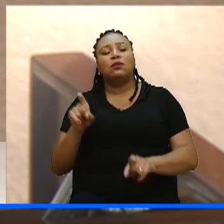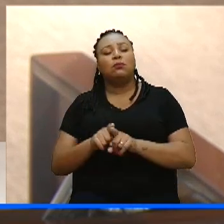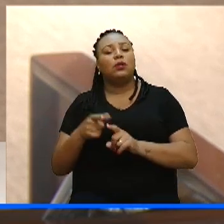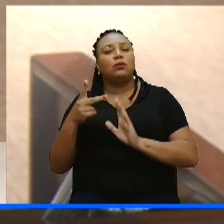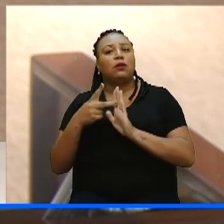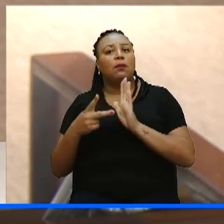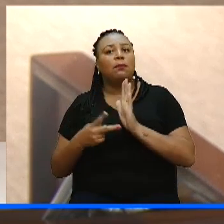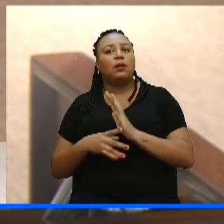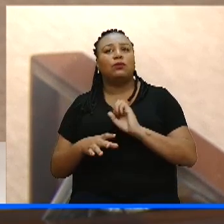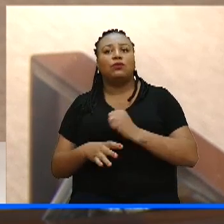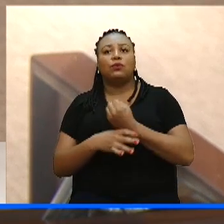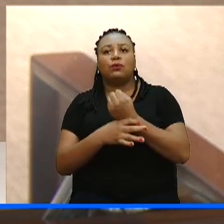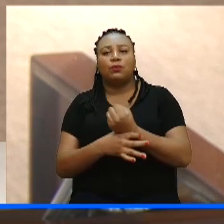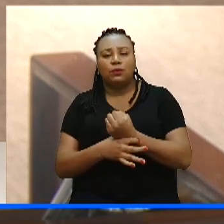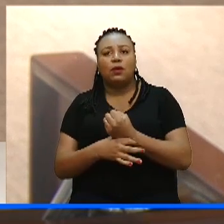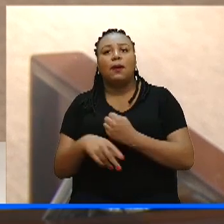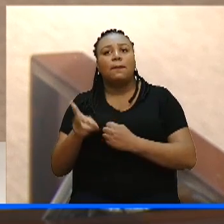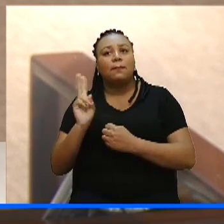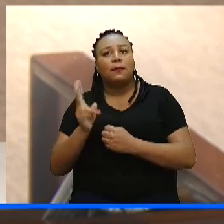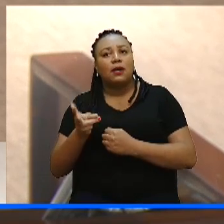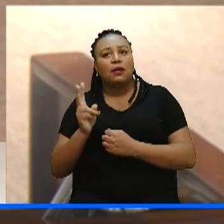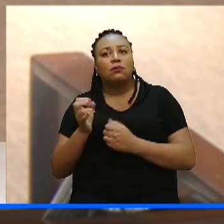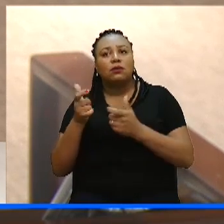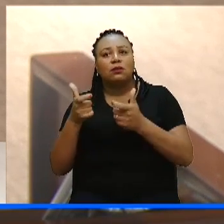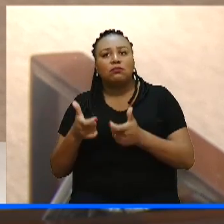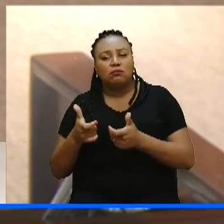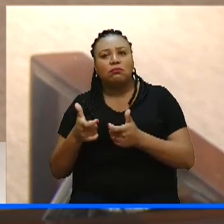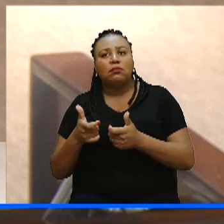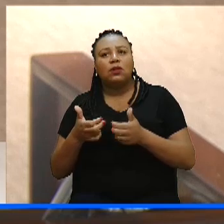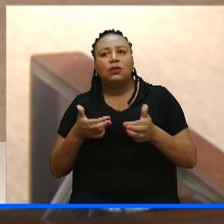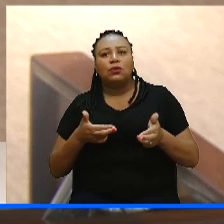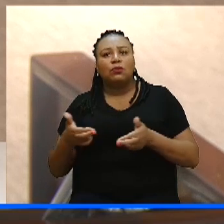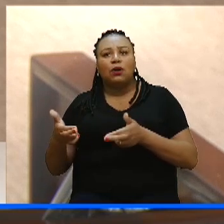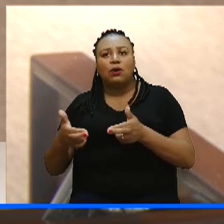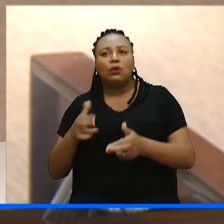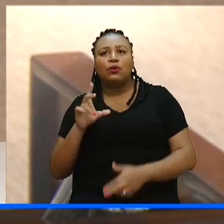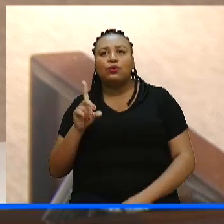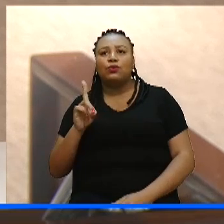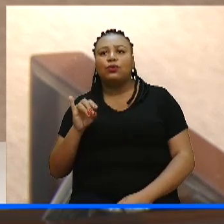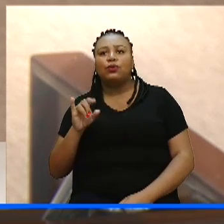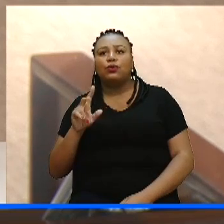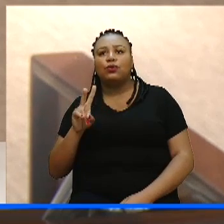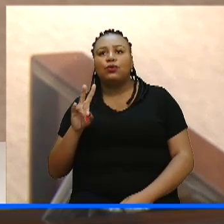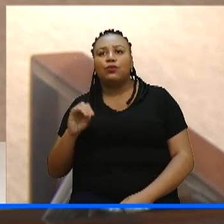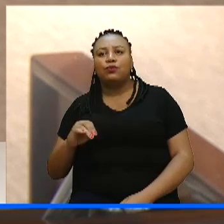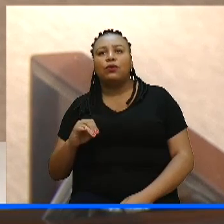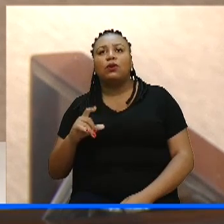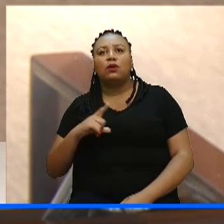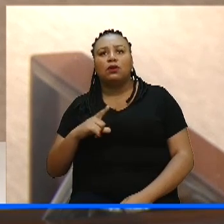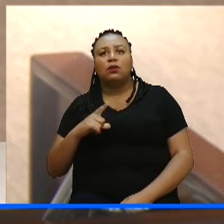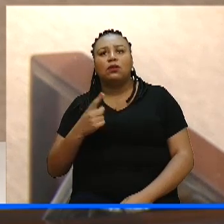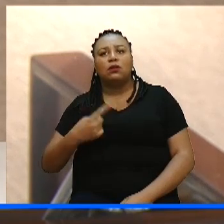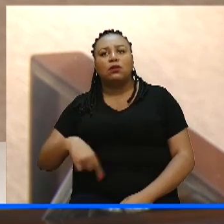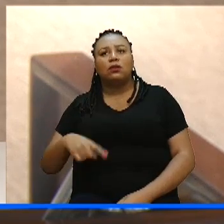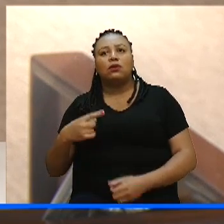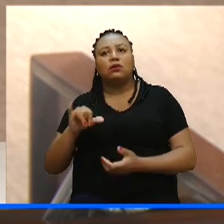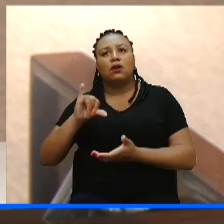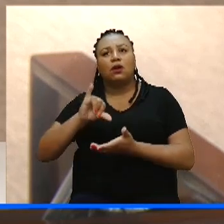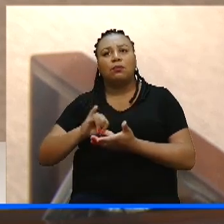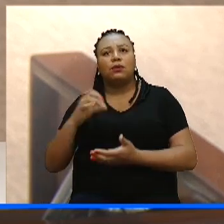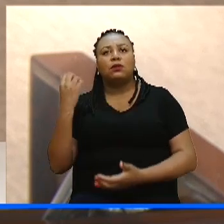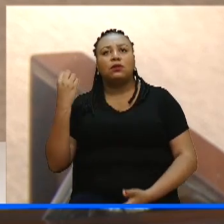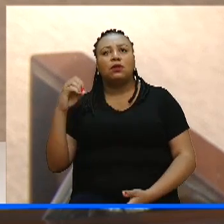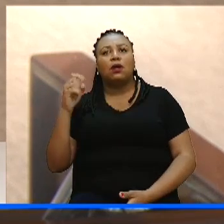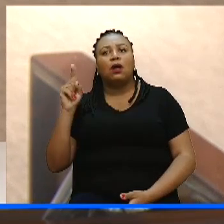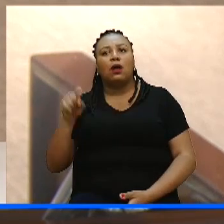plano de segurança mesmo localizado na bacia do arroio dilúvio curso hídrico que cruza a nossa capital porto alegre